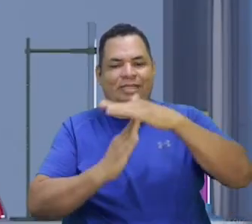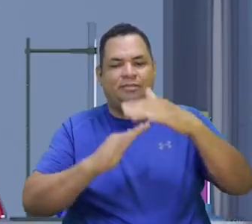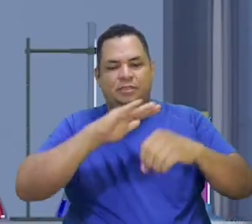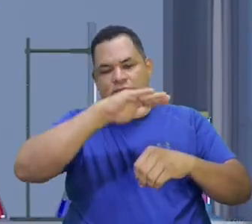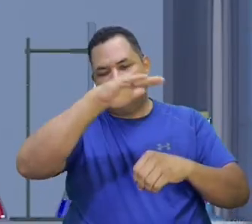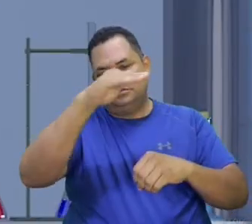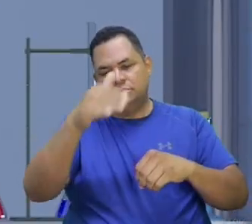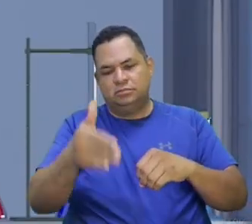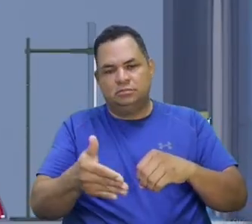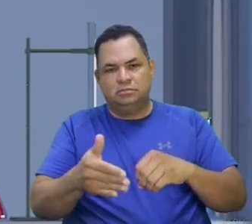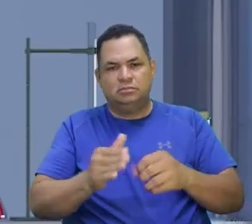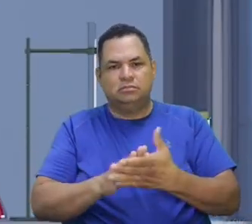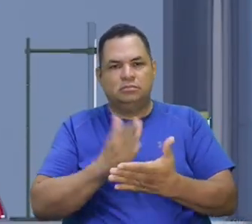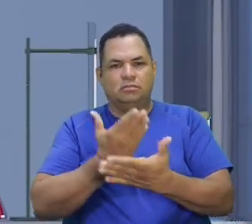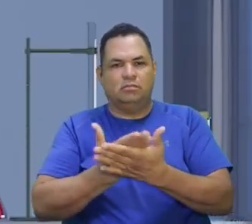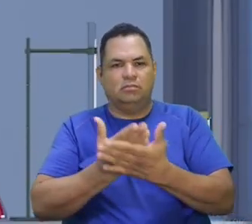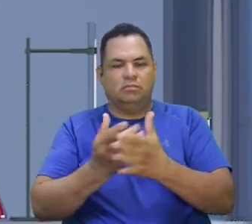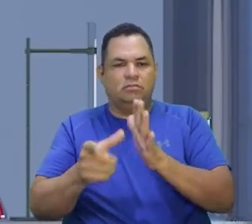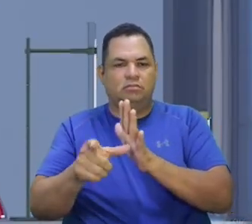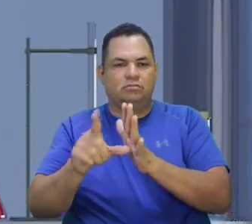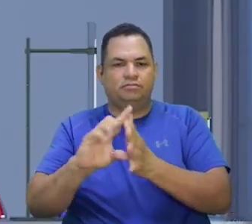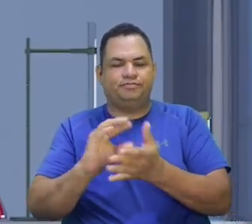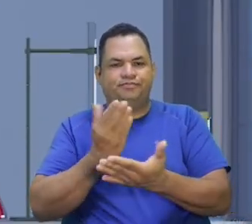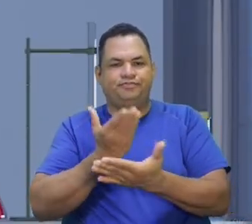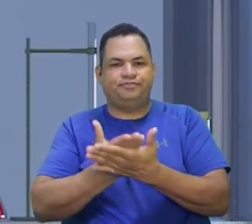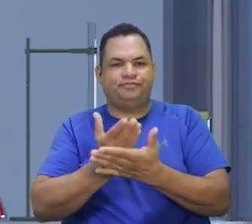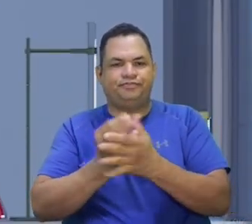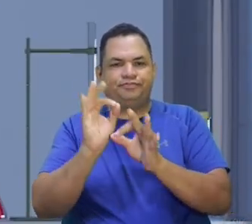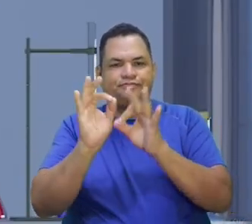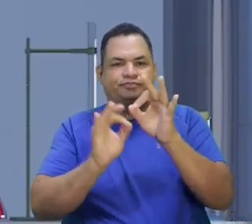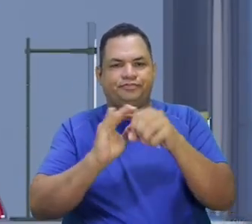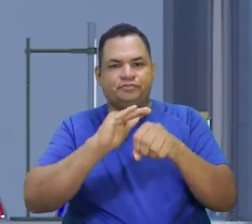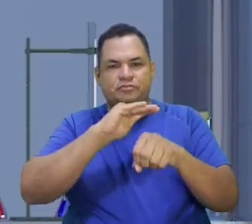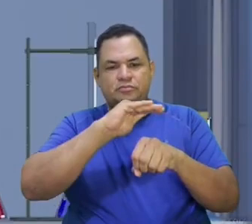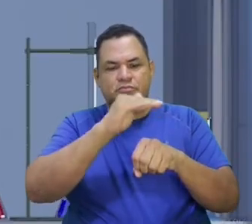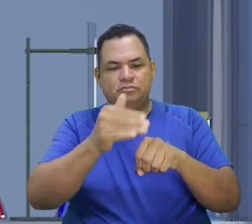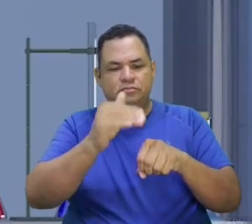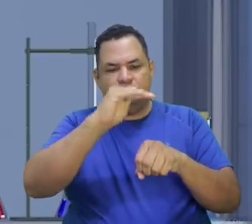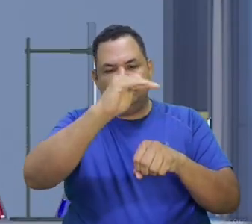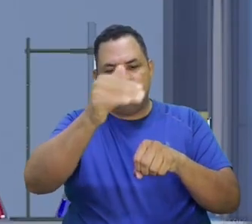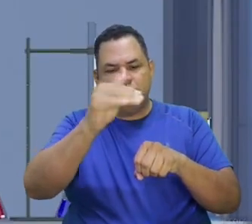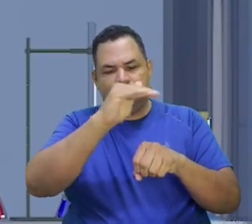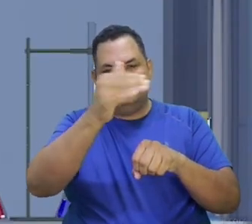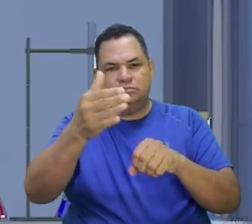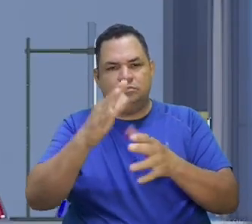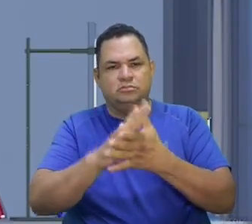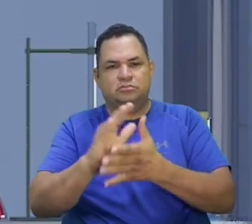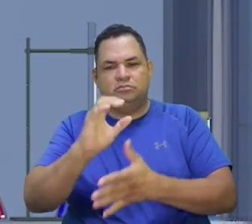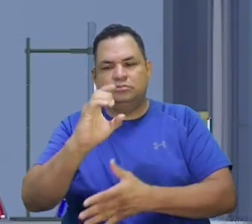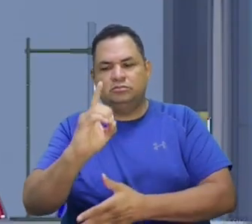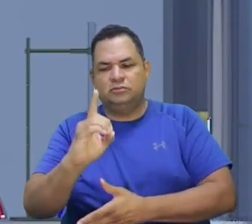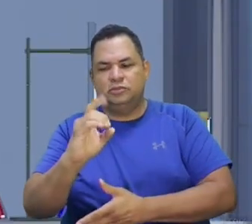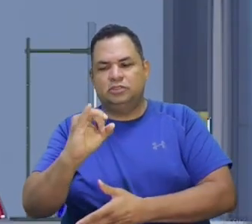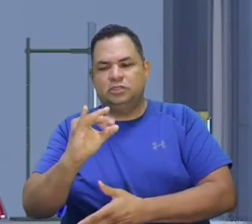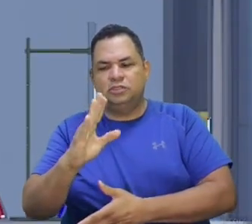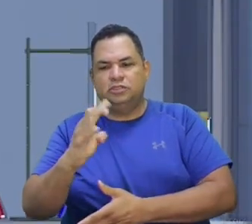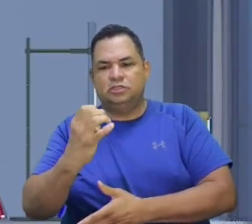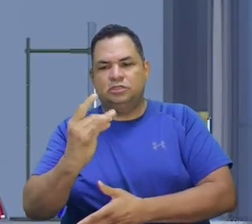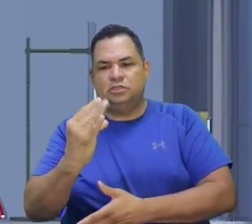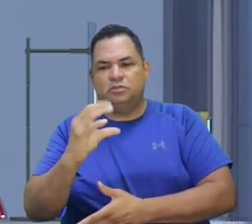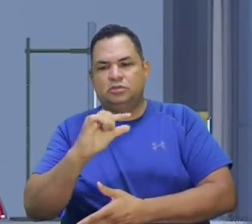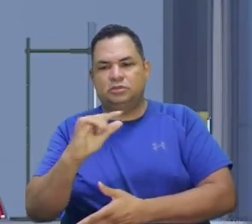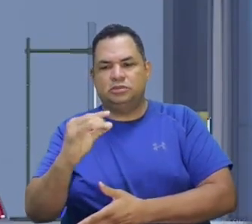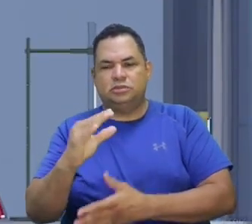nossos átomos. Na aula anterior, nós fizemos as distribuições eletrônicas dos átomos neutros,